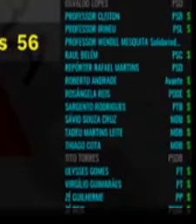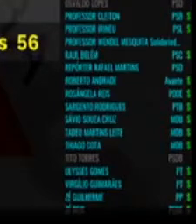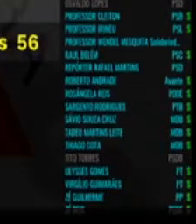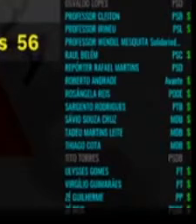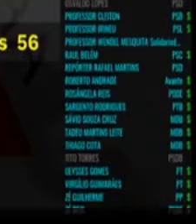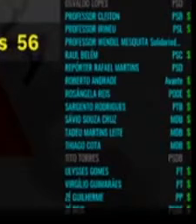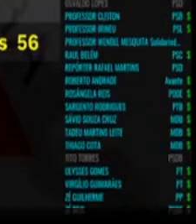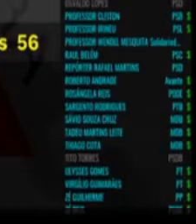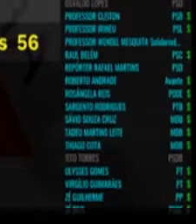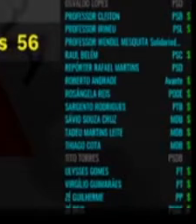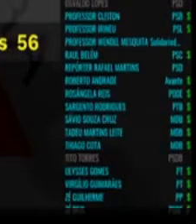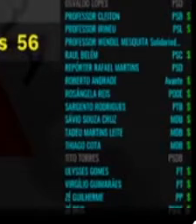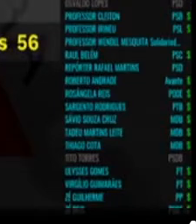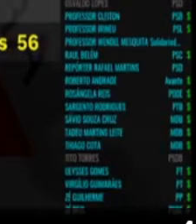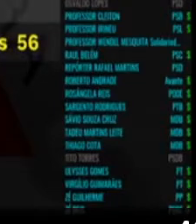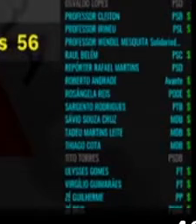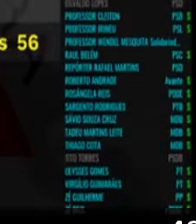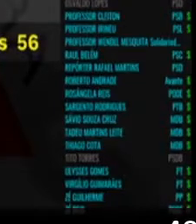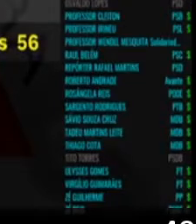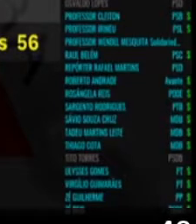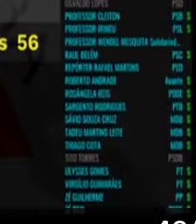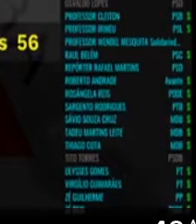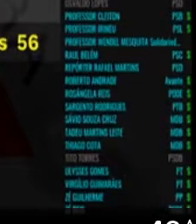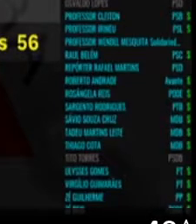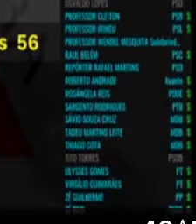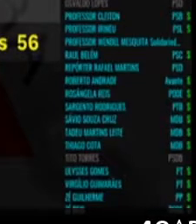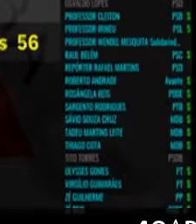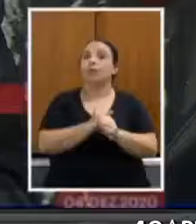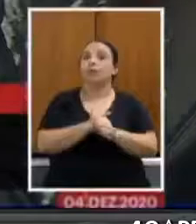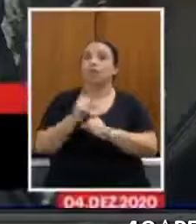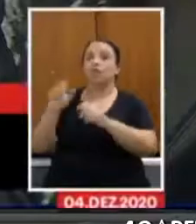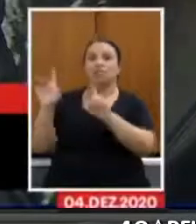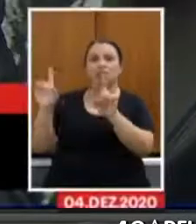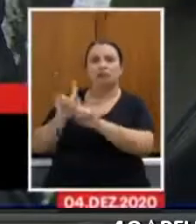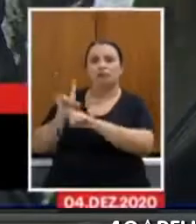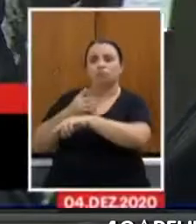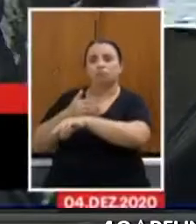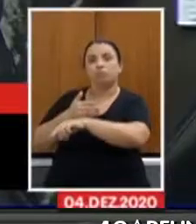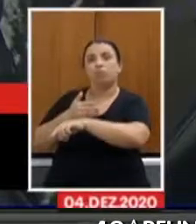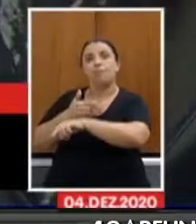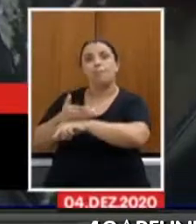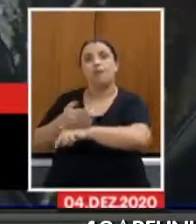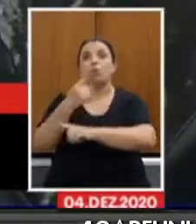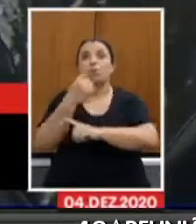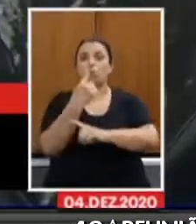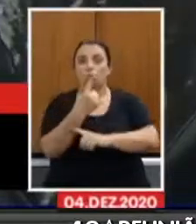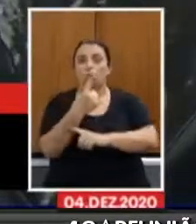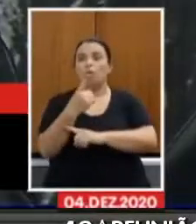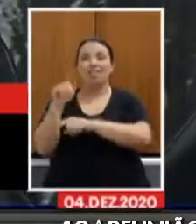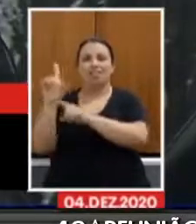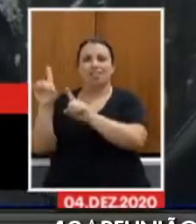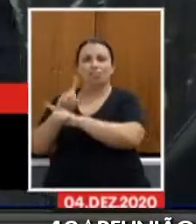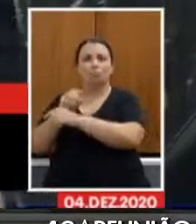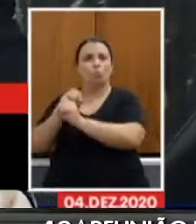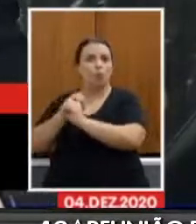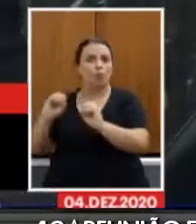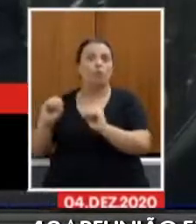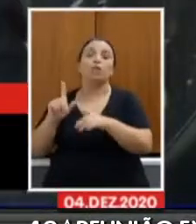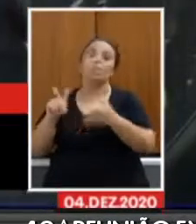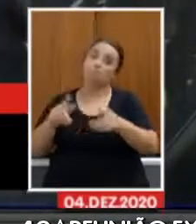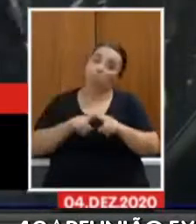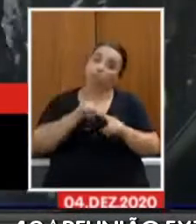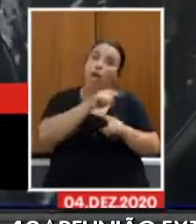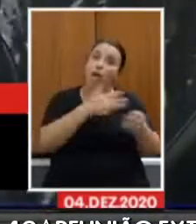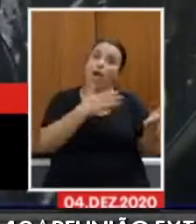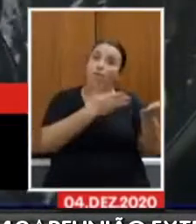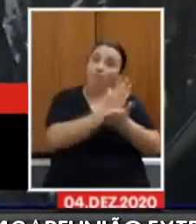Votaram sim 55, senhoras e senhores deputados, não houve voto não, um deputado votou em branco, portanto está aprovada a emenda número